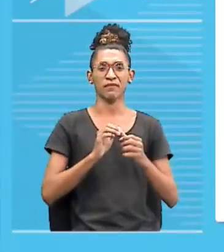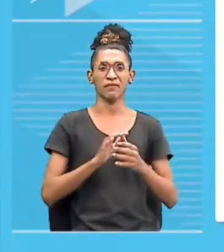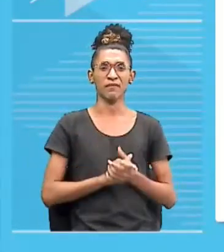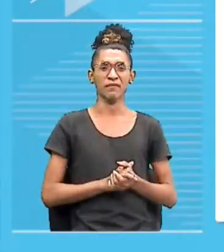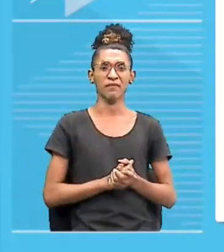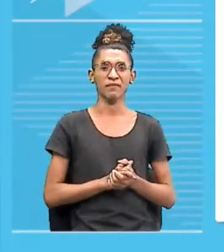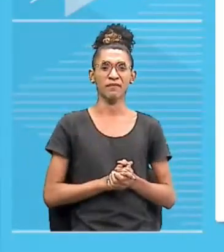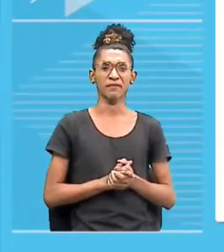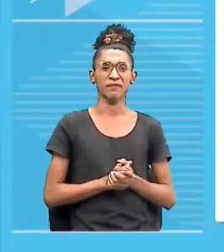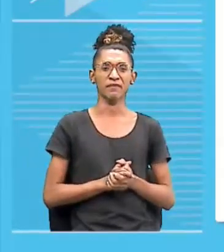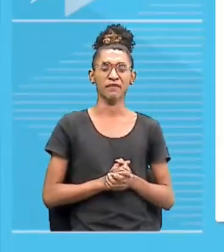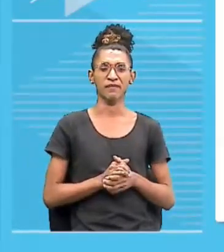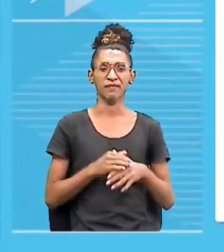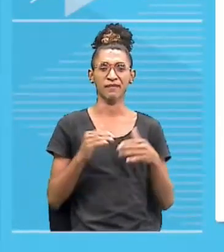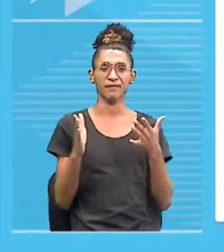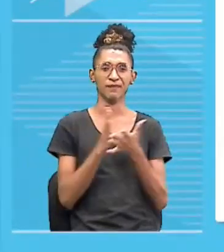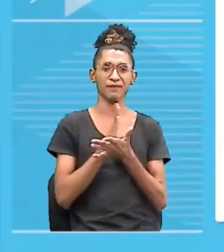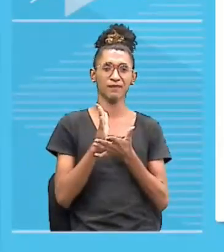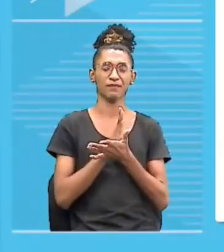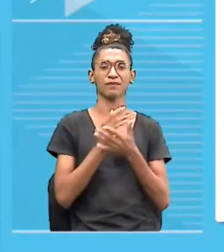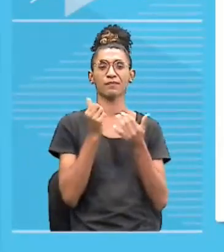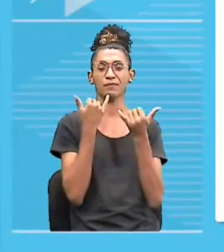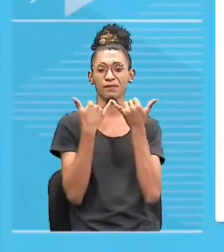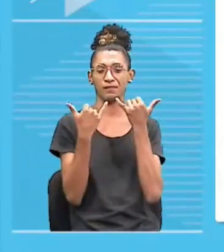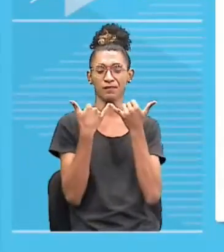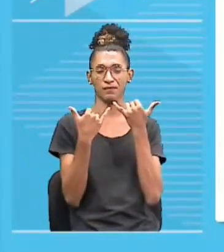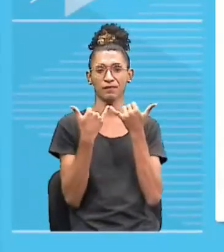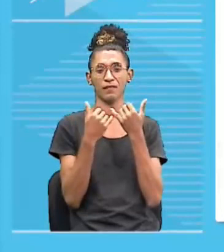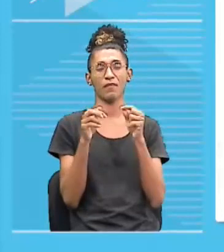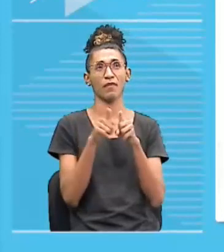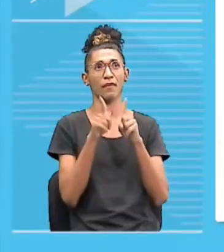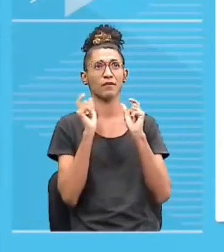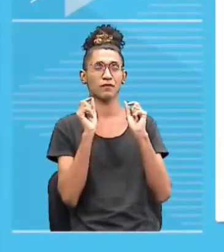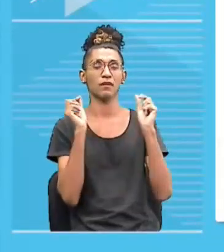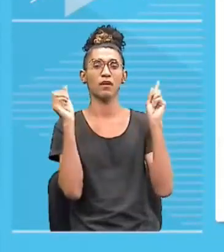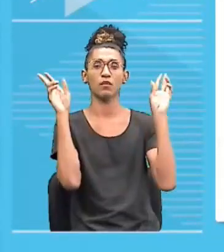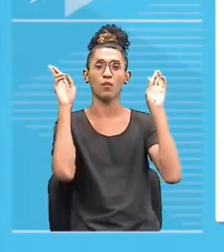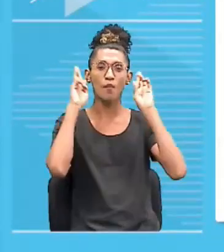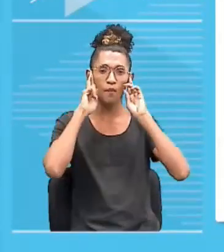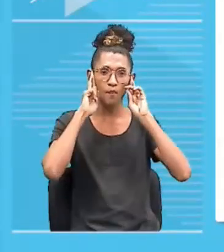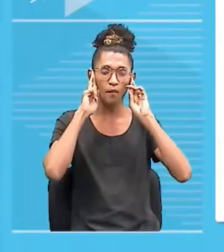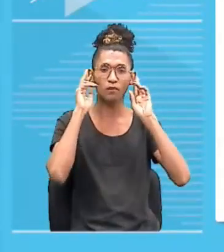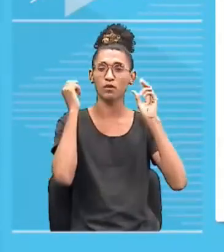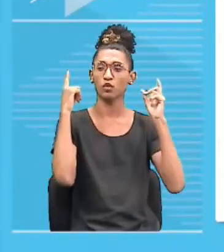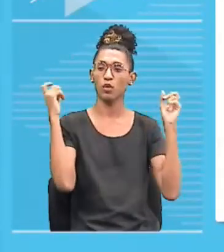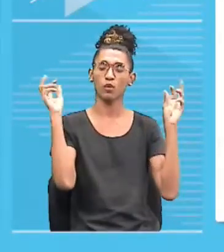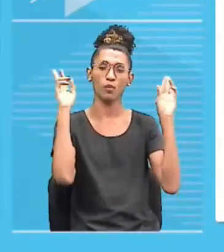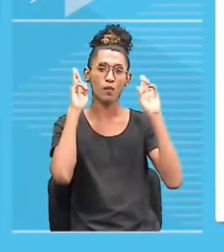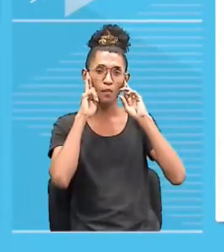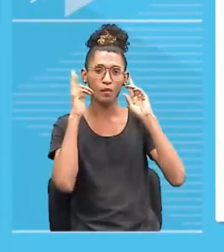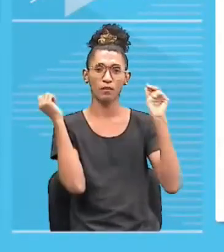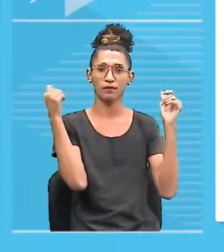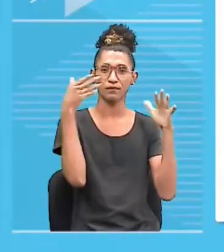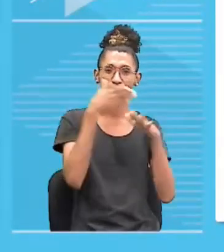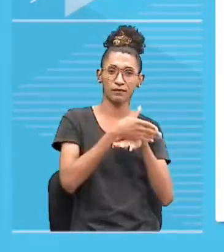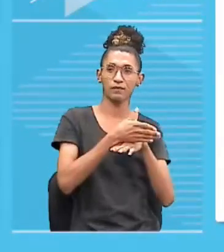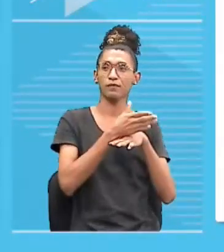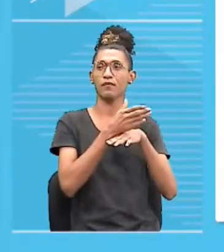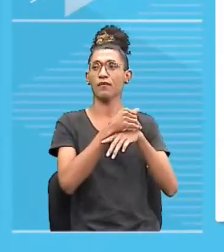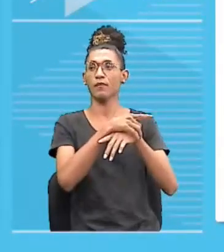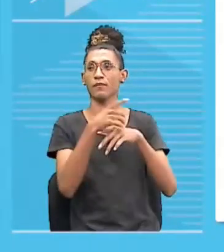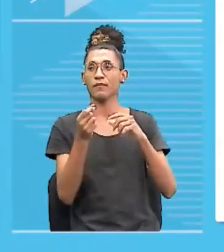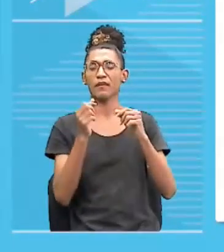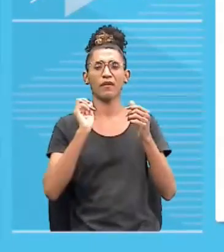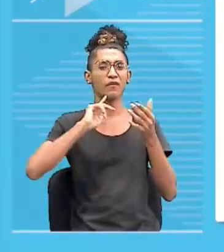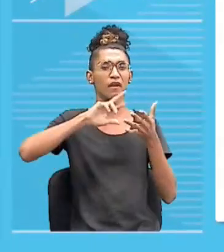né? Por um cenário peculiar, por um cenário silencioso, sem entrada e saída de um monte de